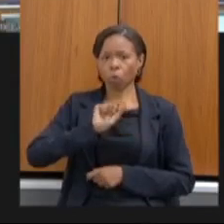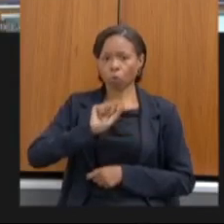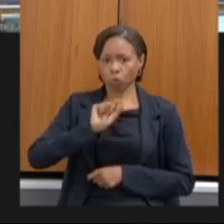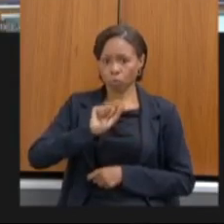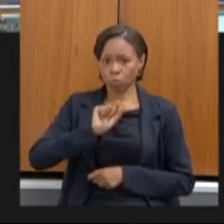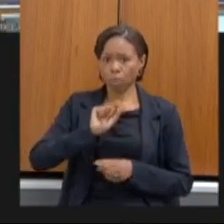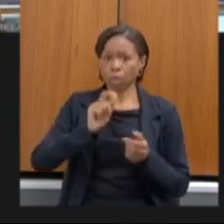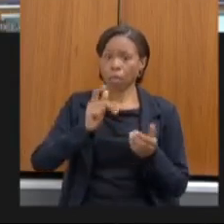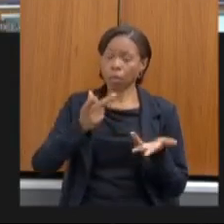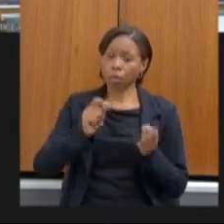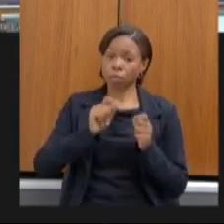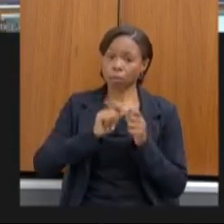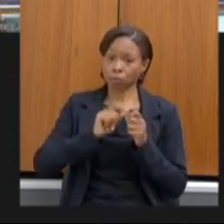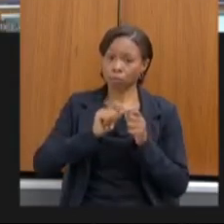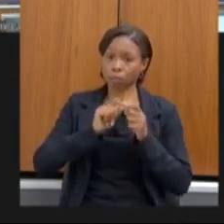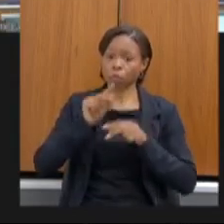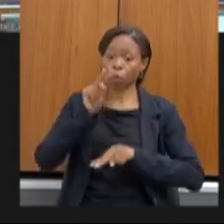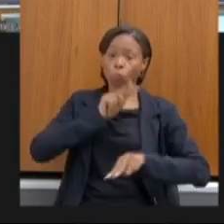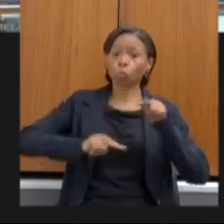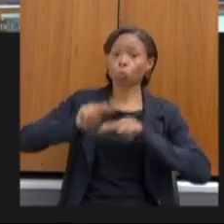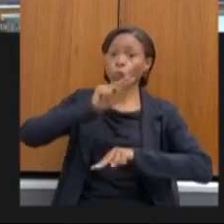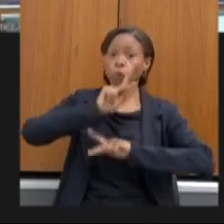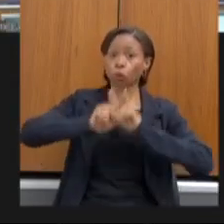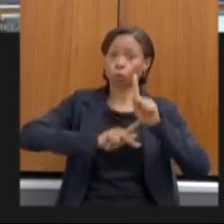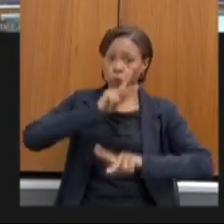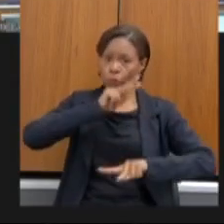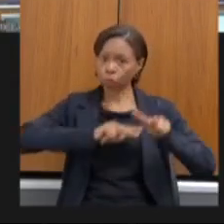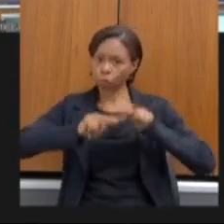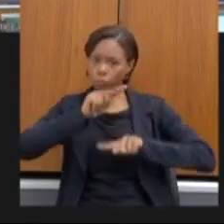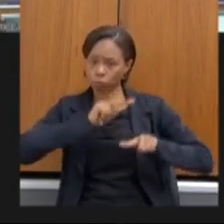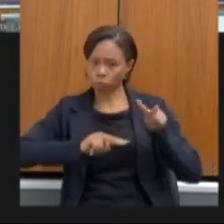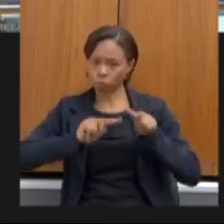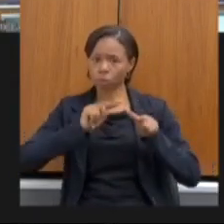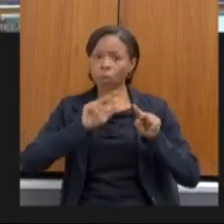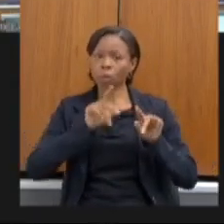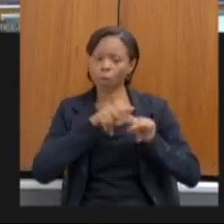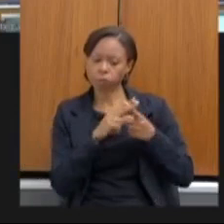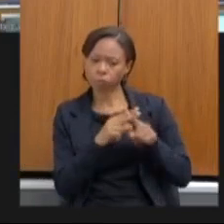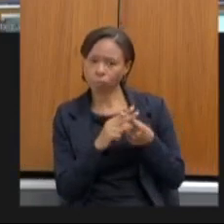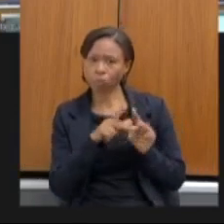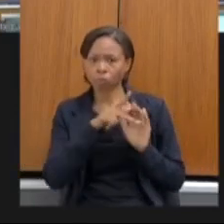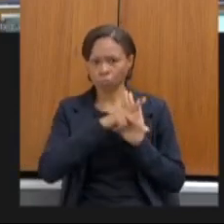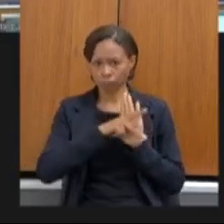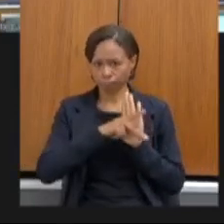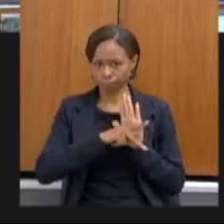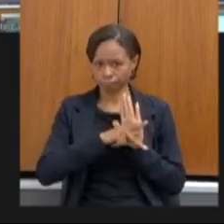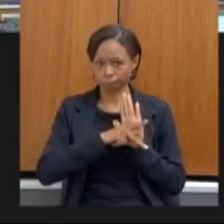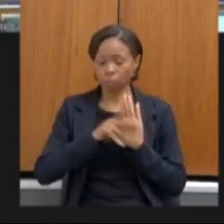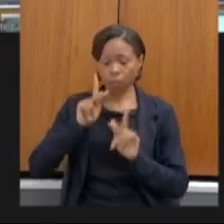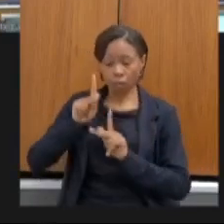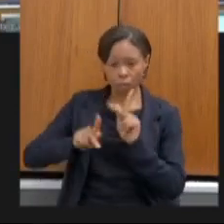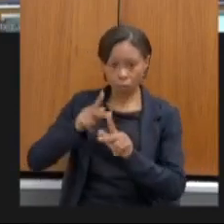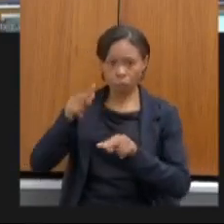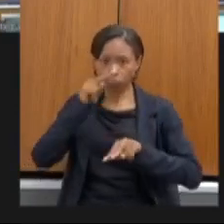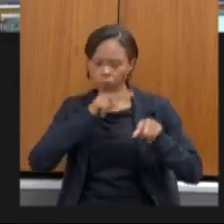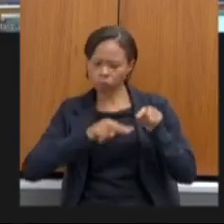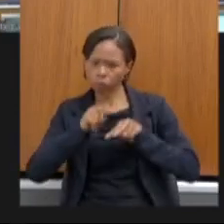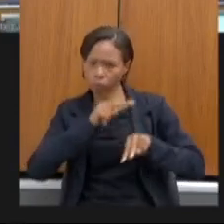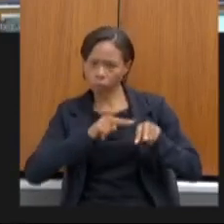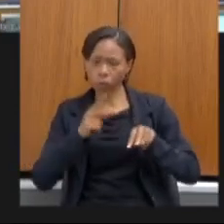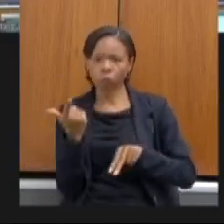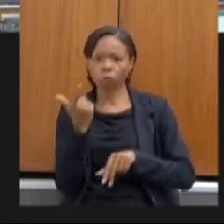realizada para o aprimoramento do programa nessa consulta pública nós conseguimos